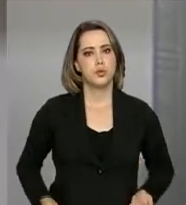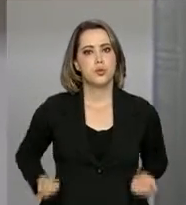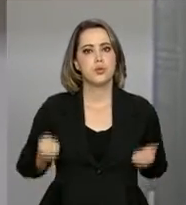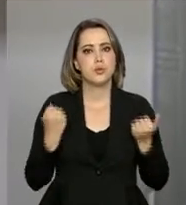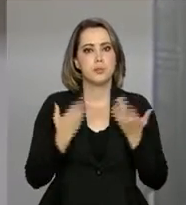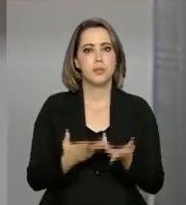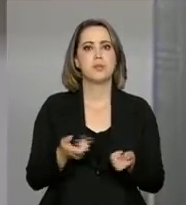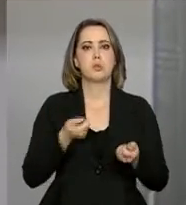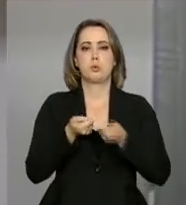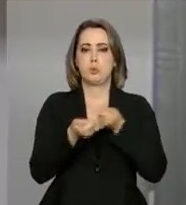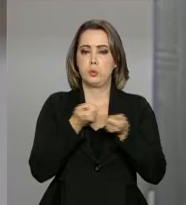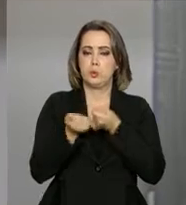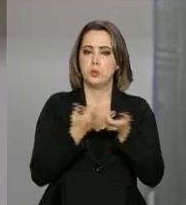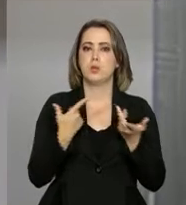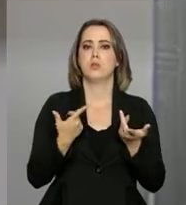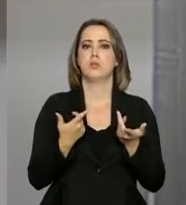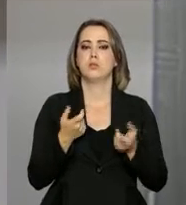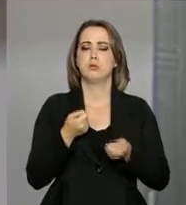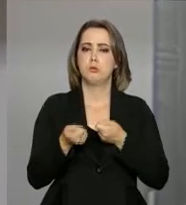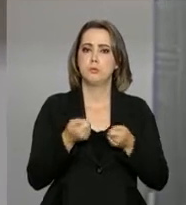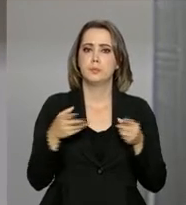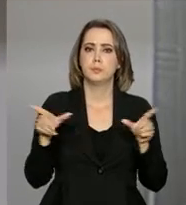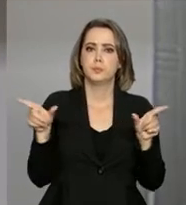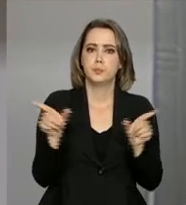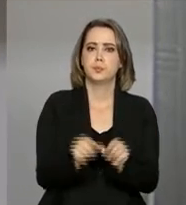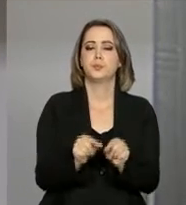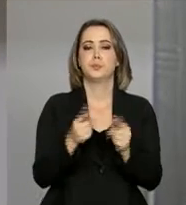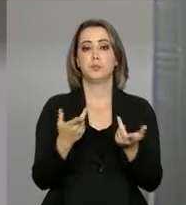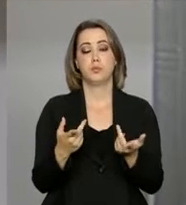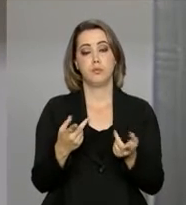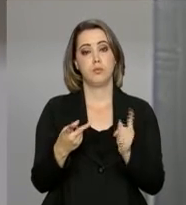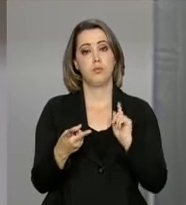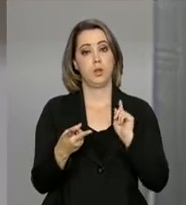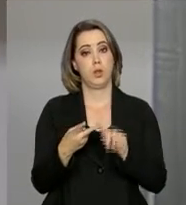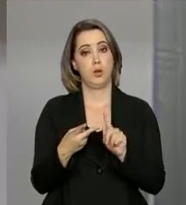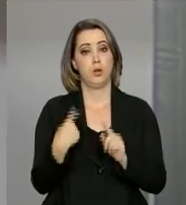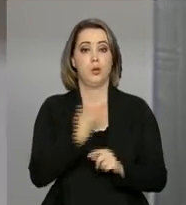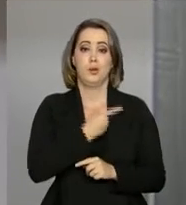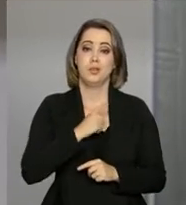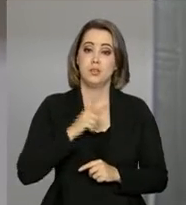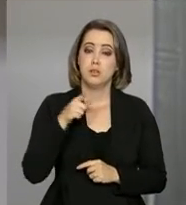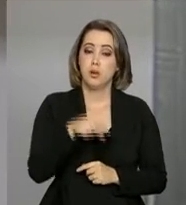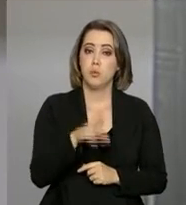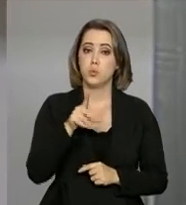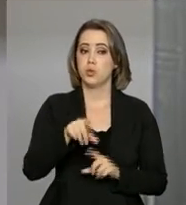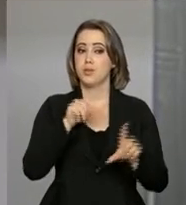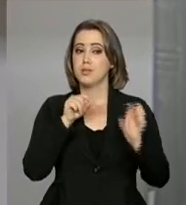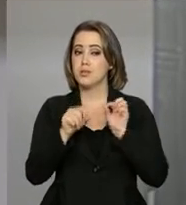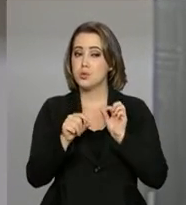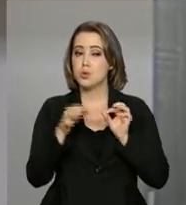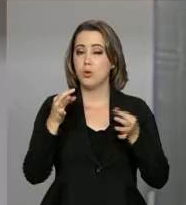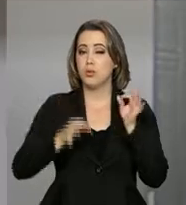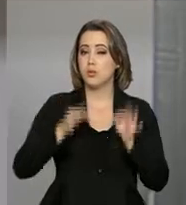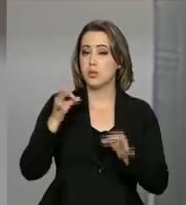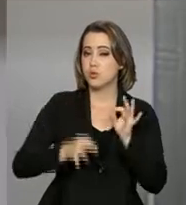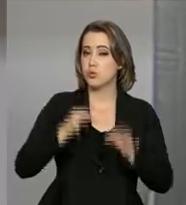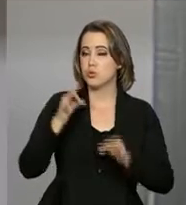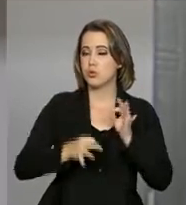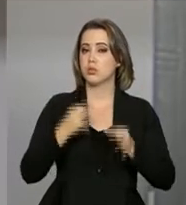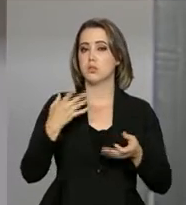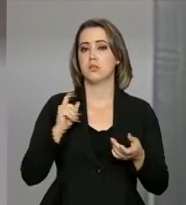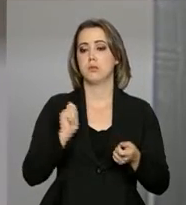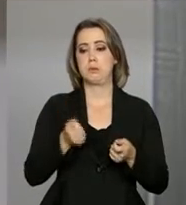bastante controlado bastante comprimidos segundo nós temos as decisões judiciais que